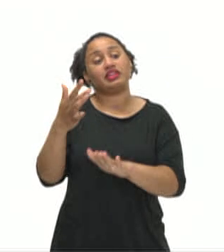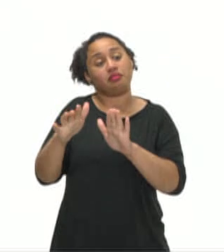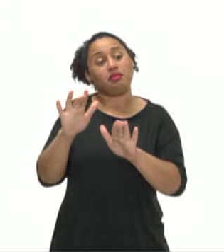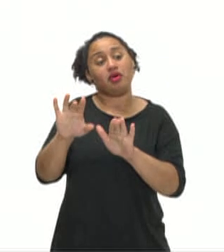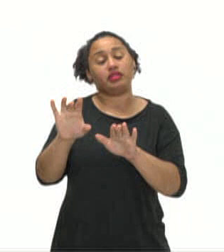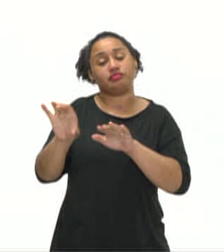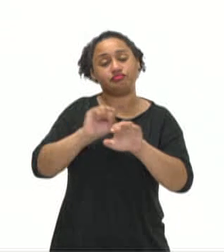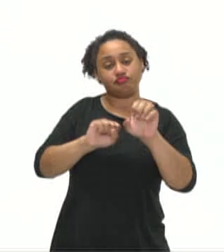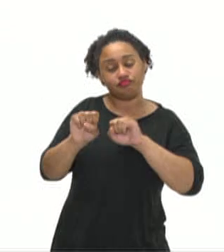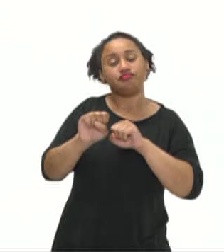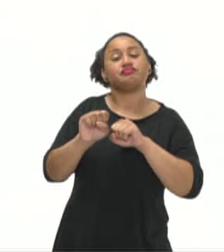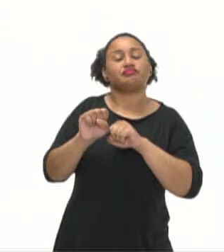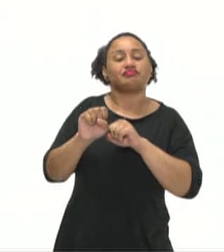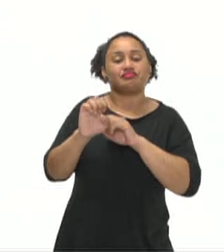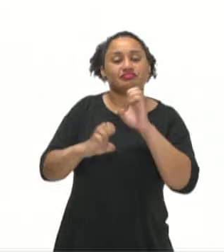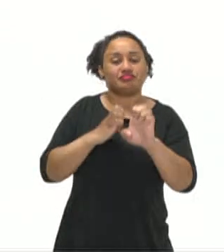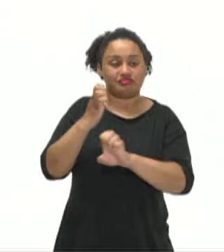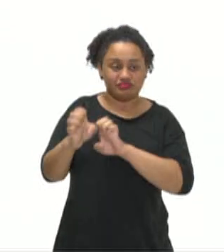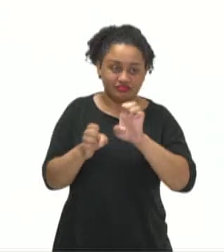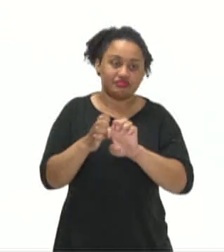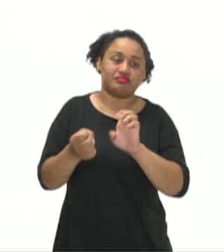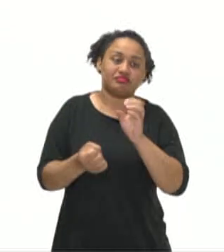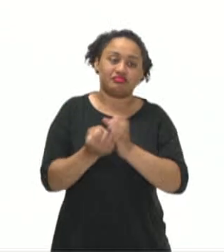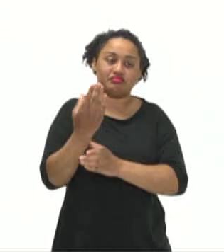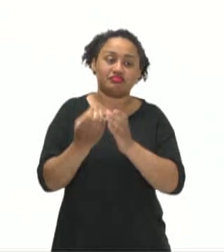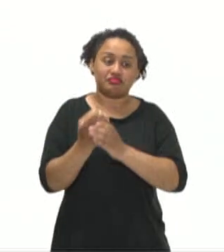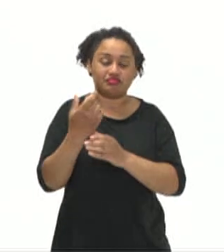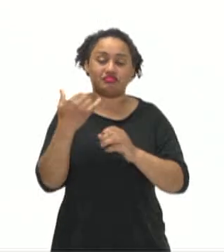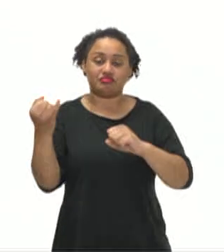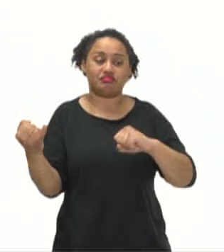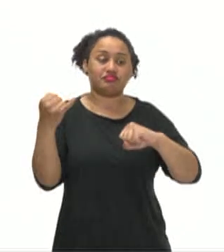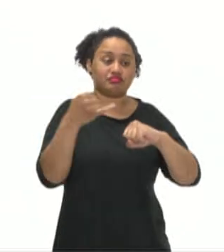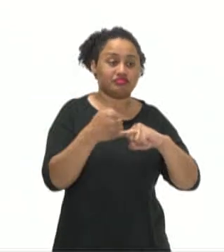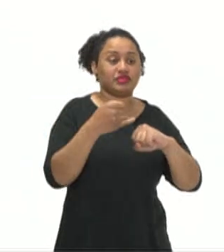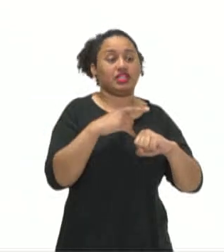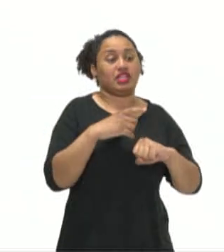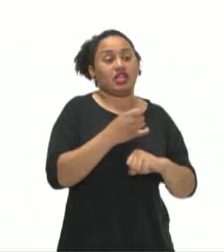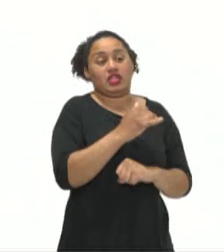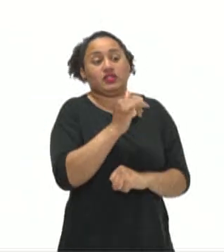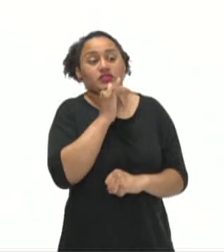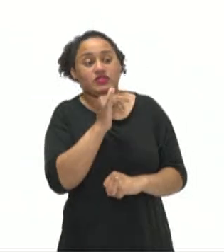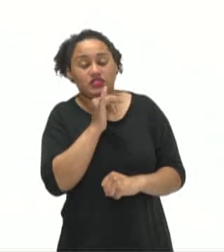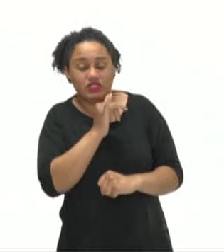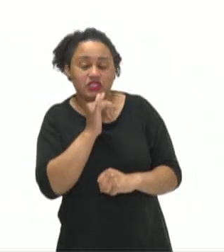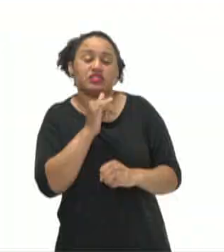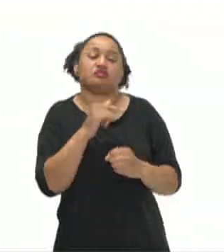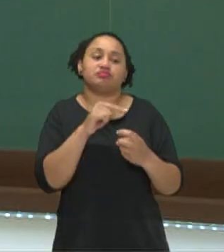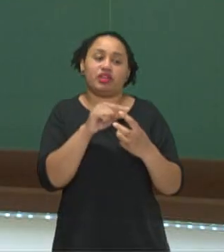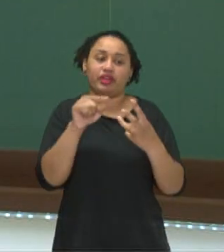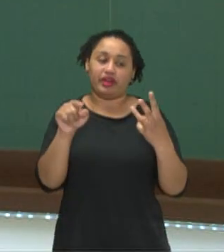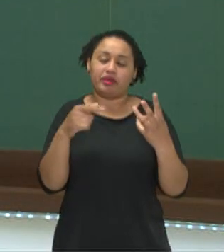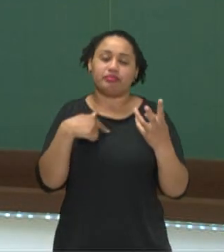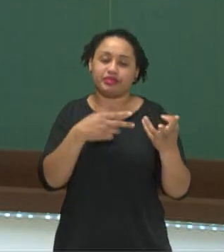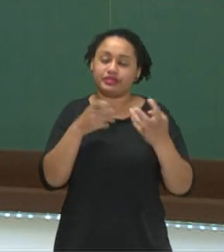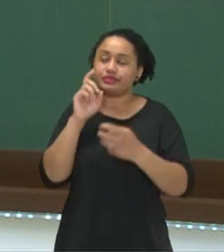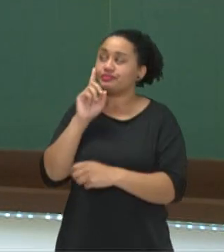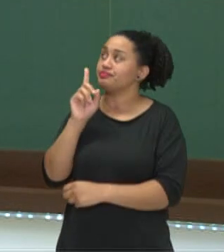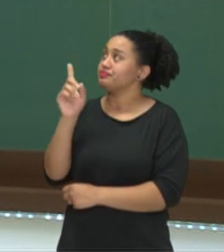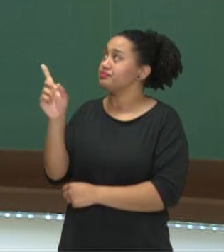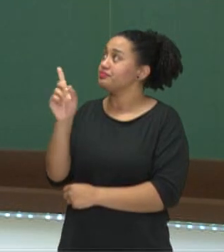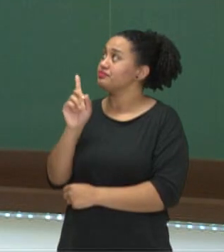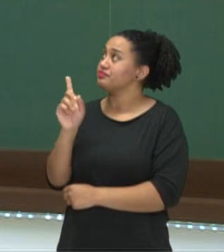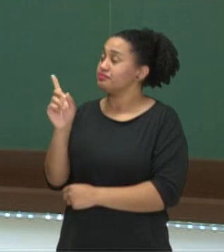ganhar elétrons e formar ânions. E aqui temos alguns exemplos de ametais, né? Fósforo branco, bromo, iodo.